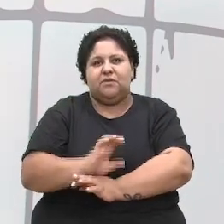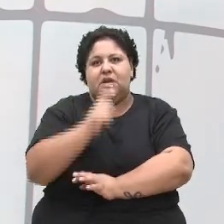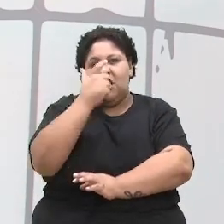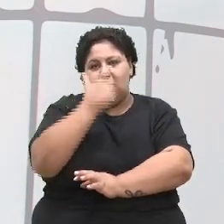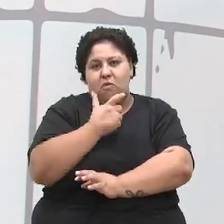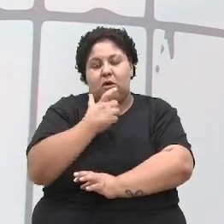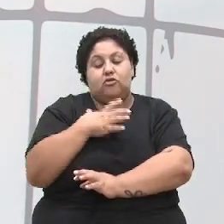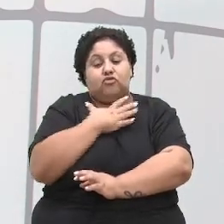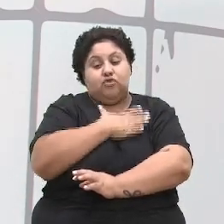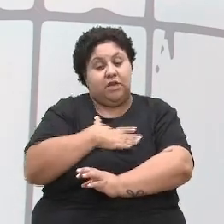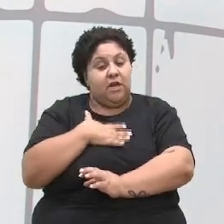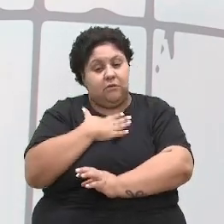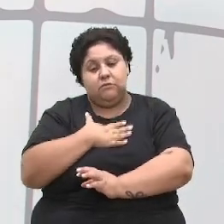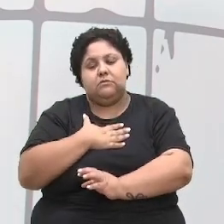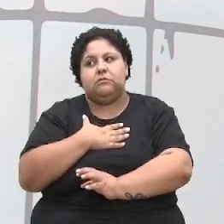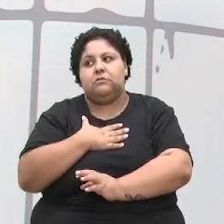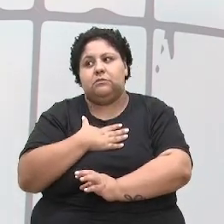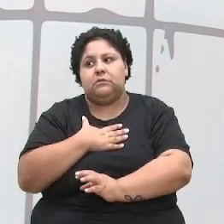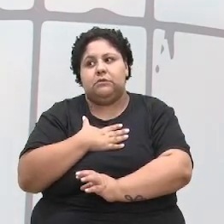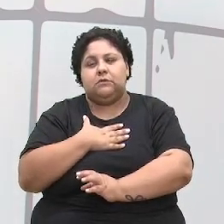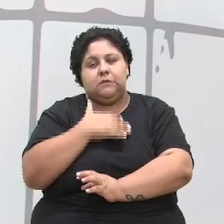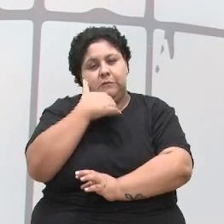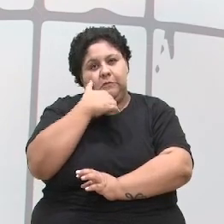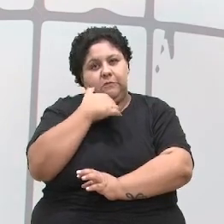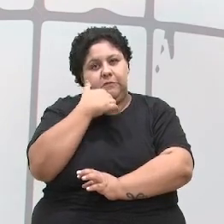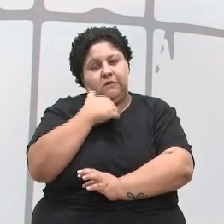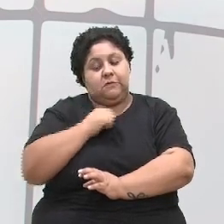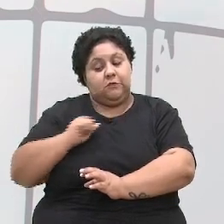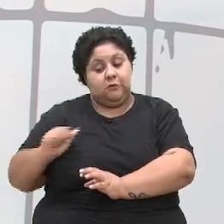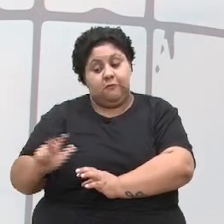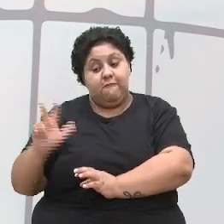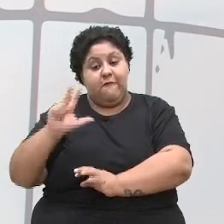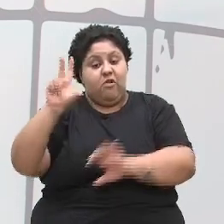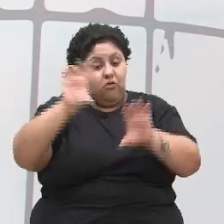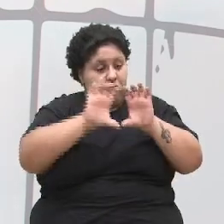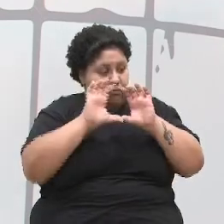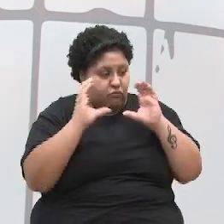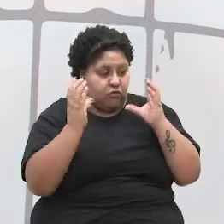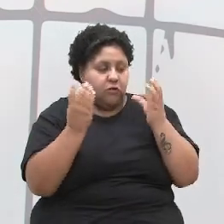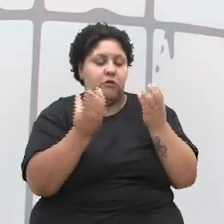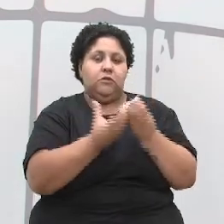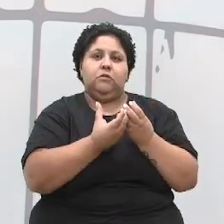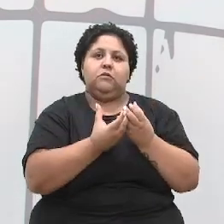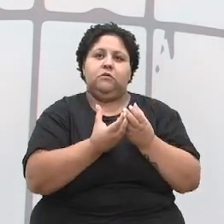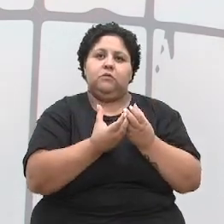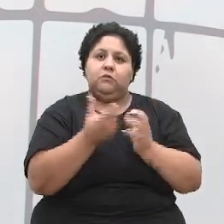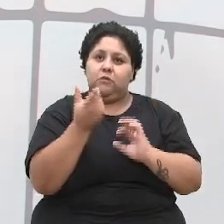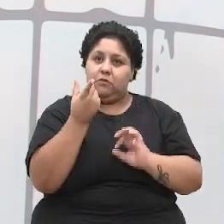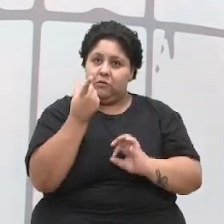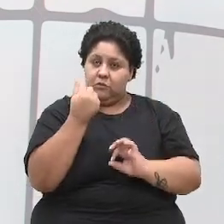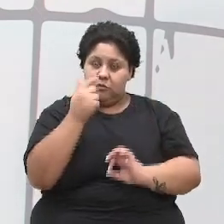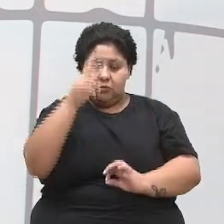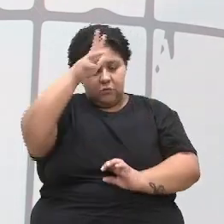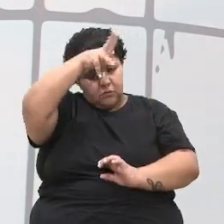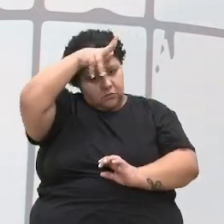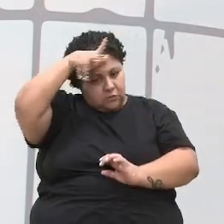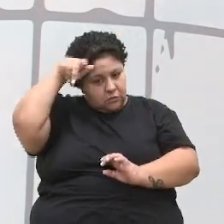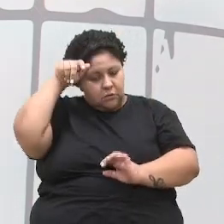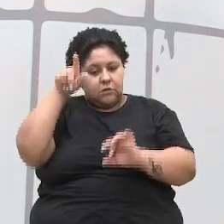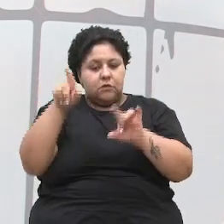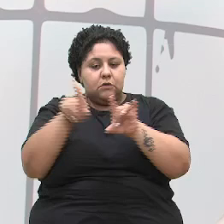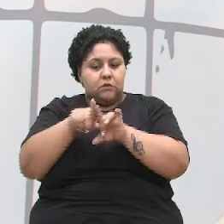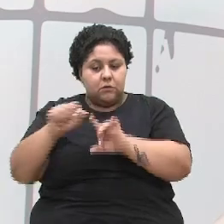forma de valorizar a comunidade, de valorizar os recursos do município, de valorizar as